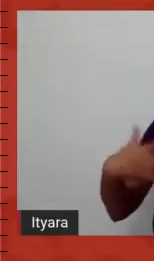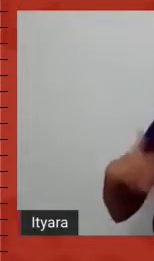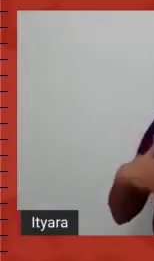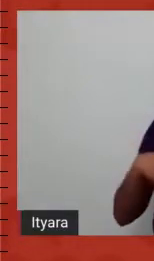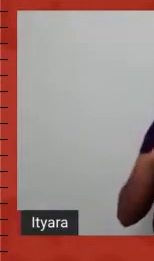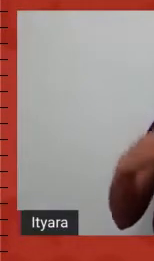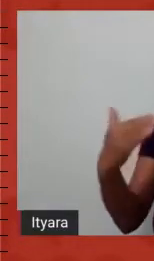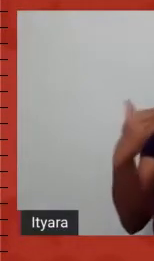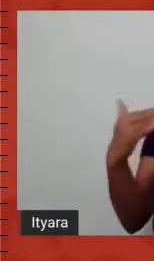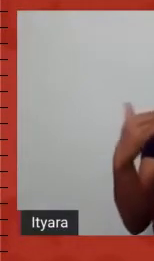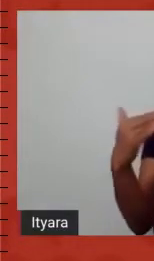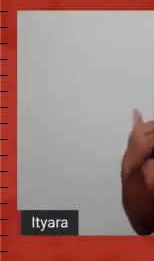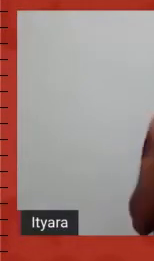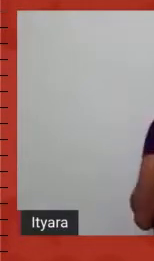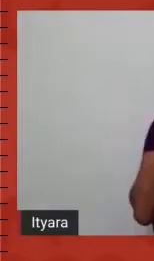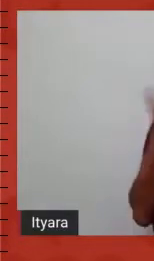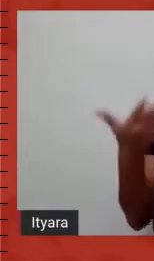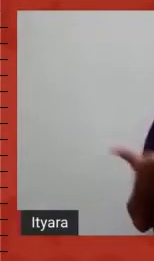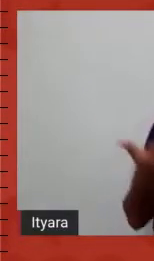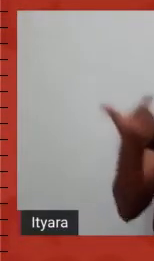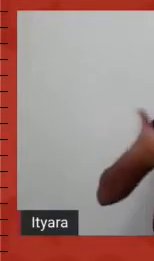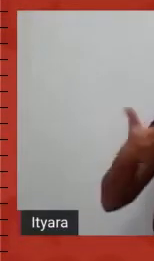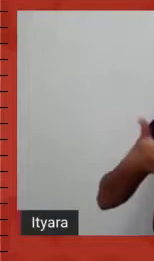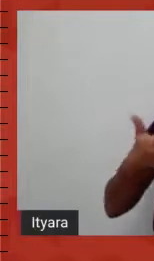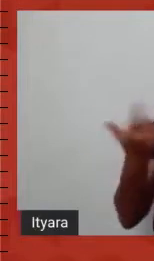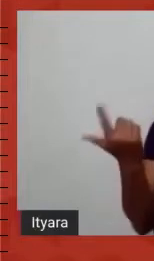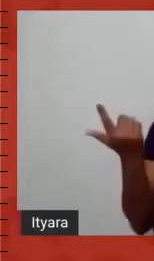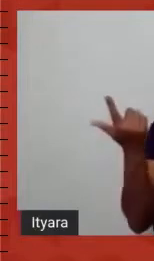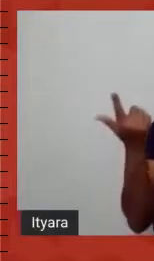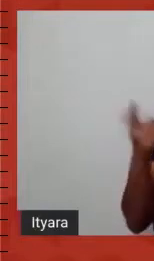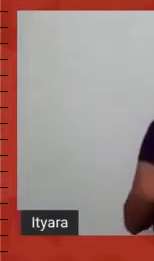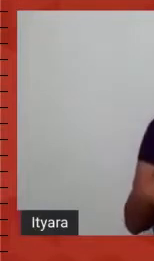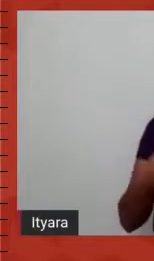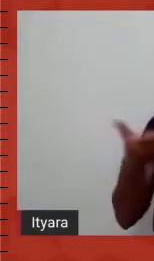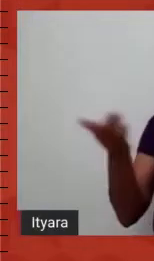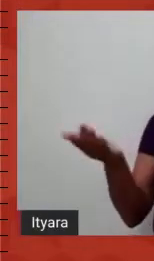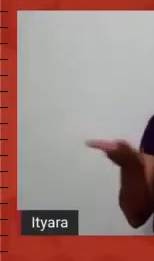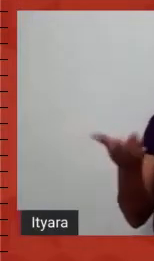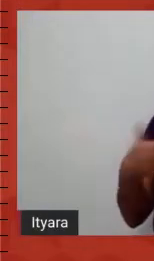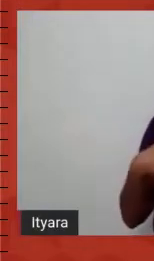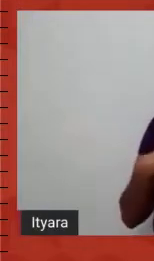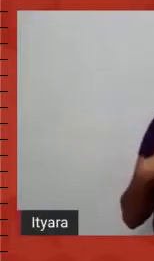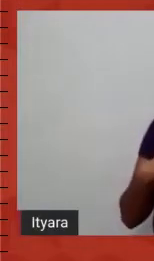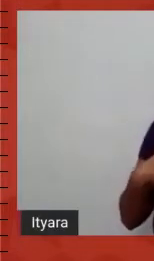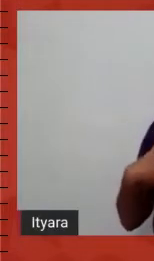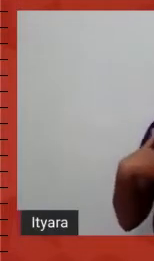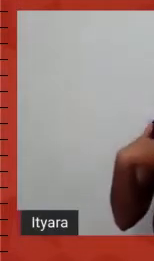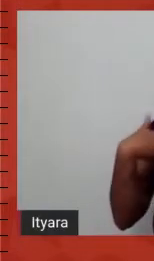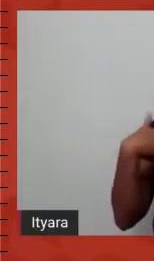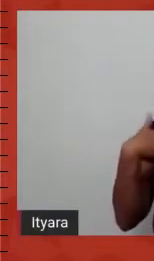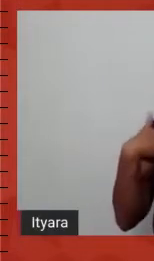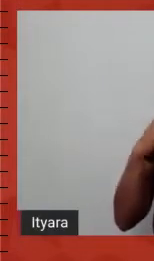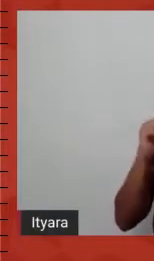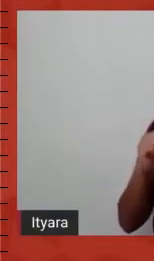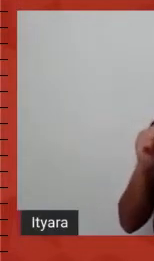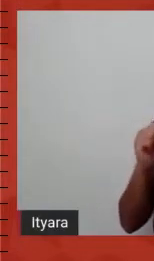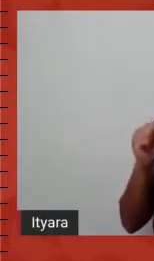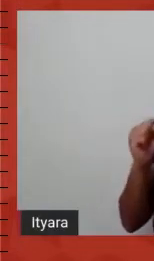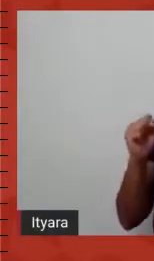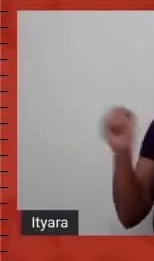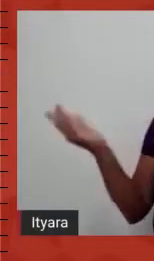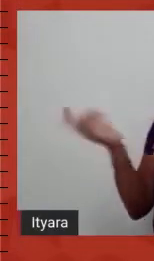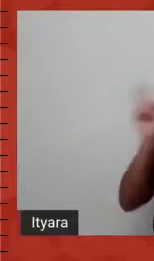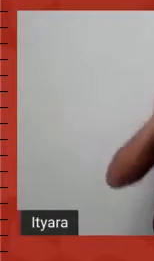que bom que ele está continuando, né? E eu fico bastante satisfeita de poder trazer aqui,